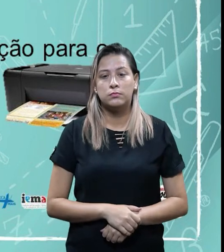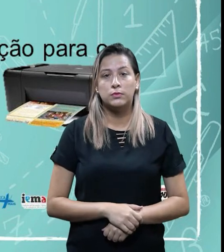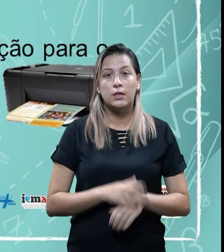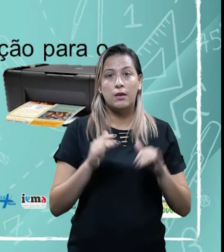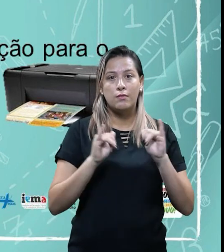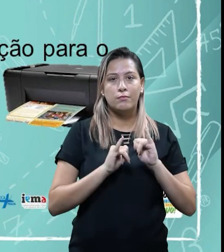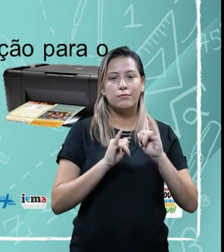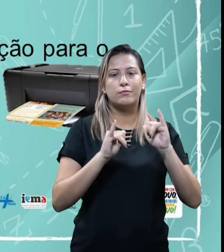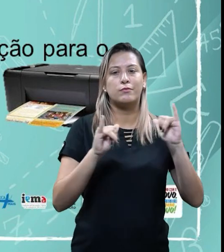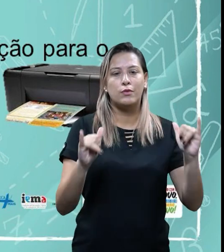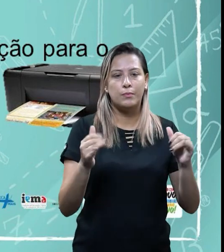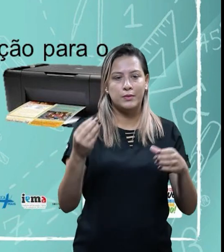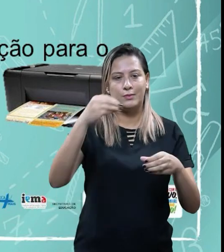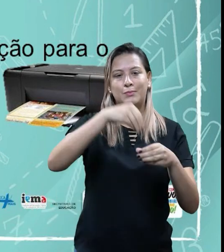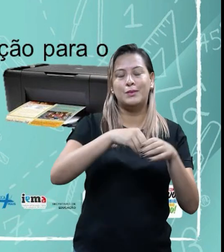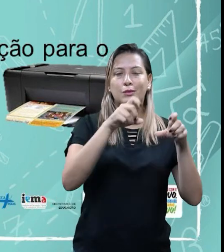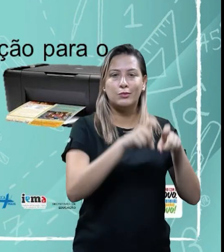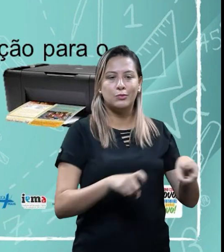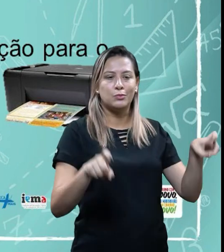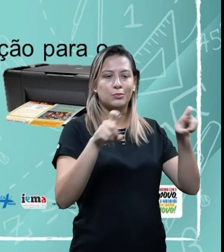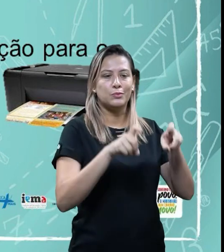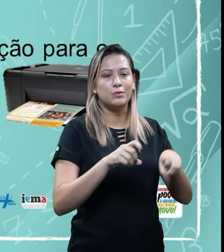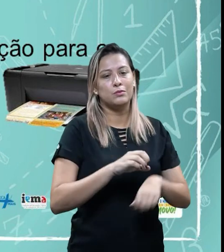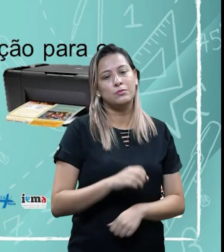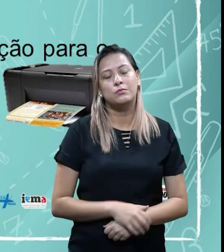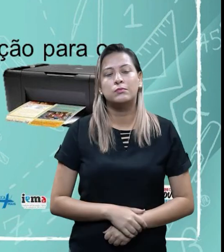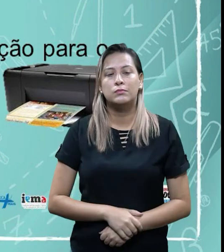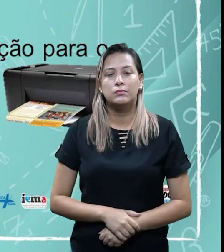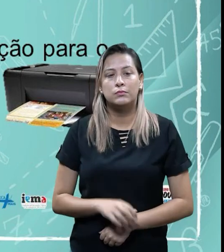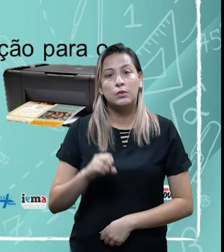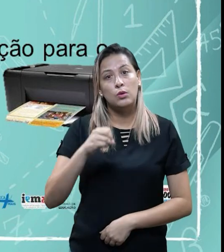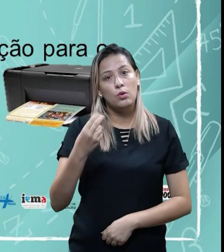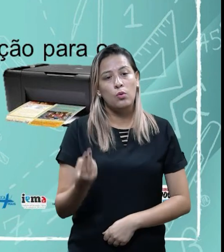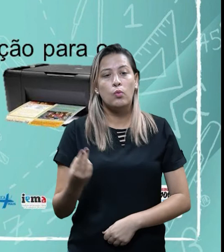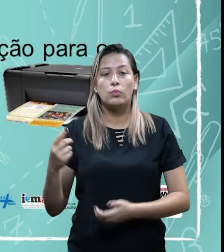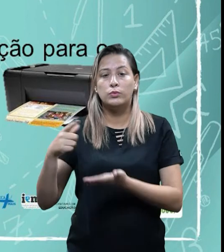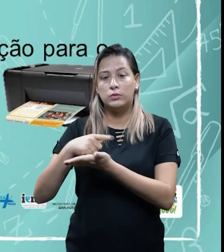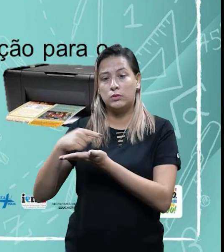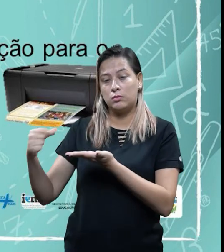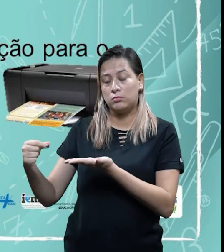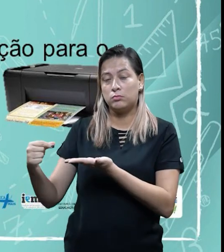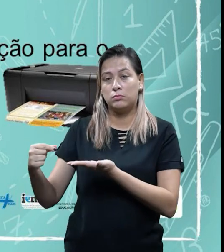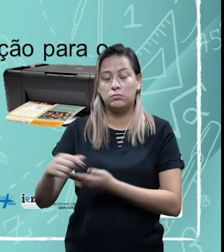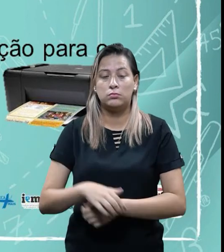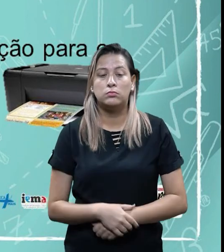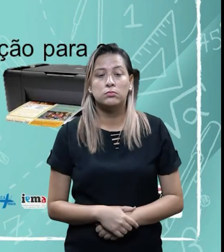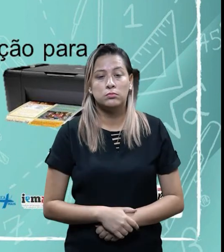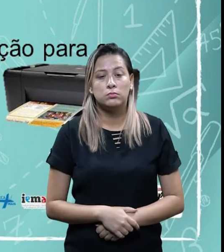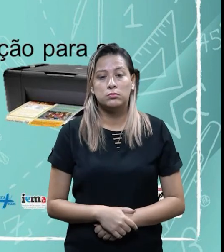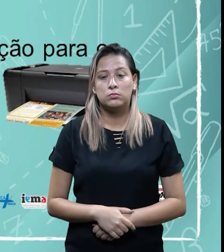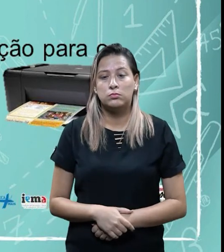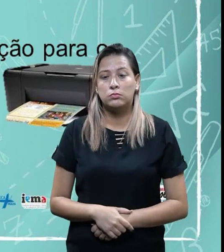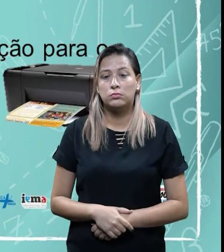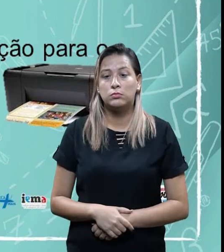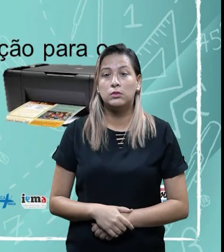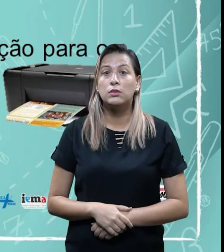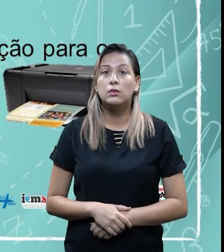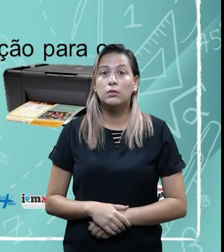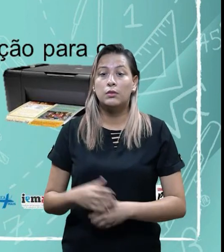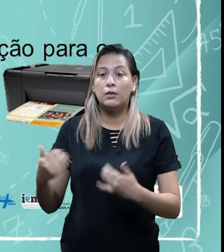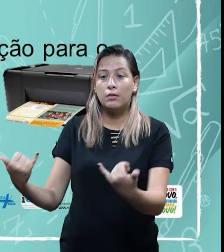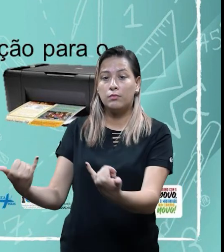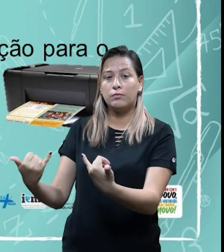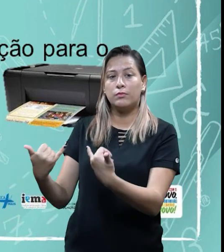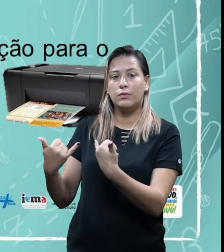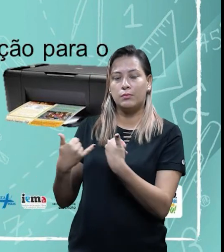a informação para dentro da máquina. Os periféricos de saída, que são aqueles dispositivos que você recebe